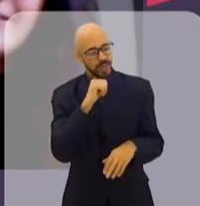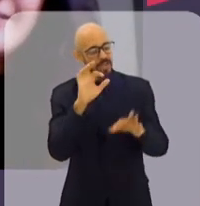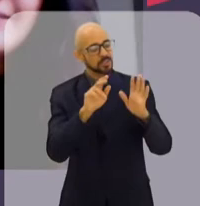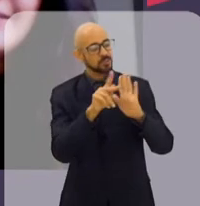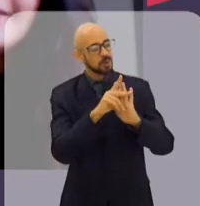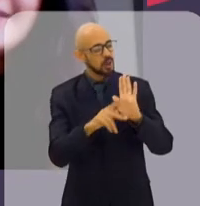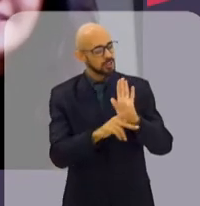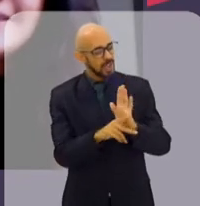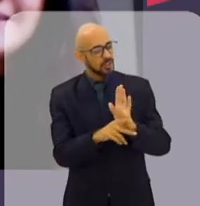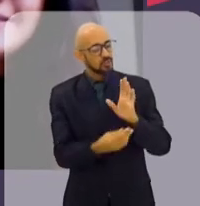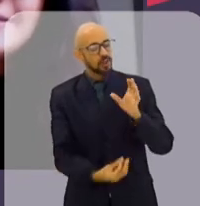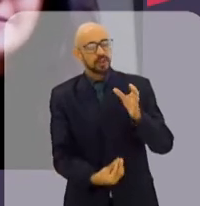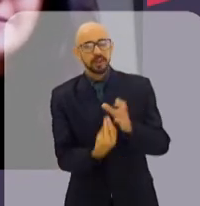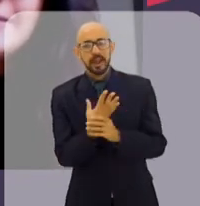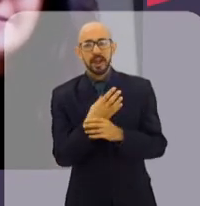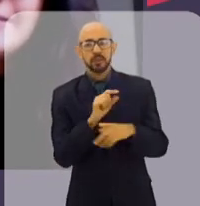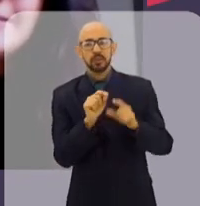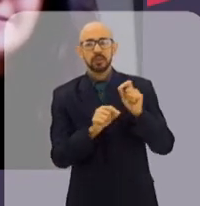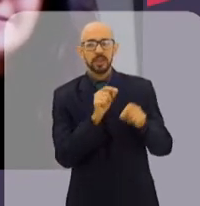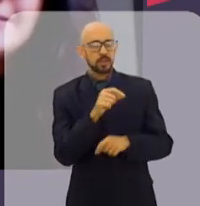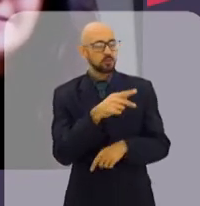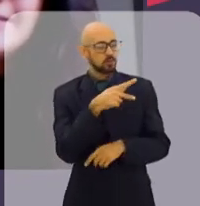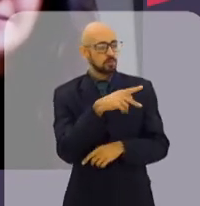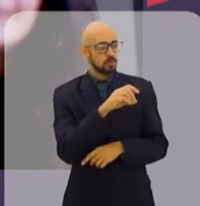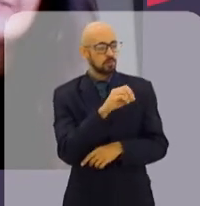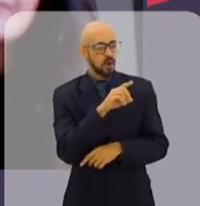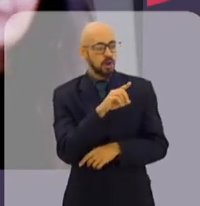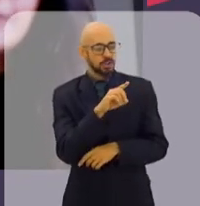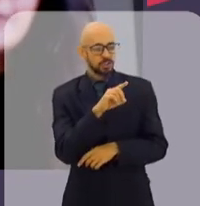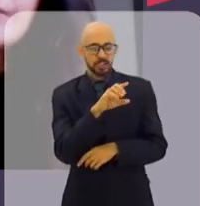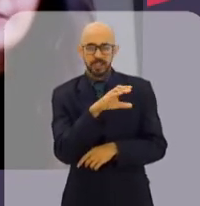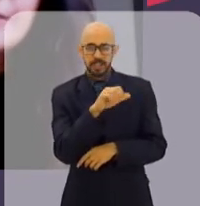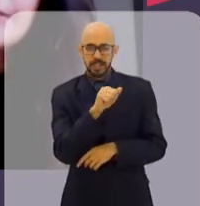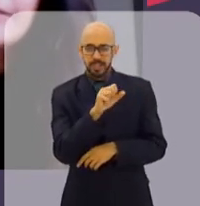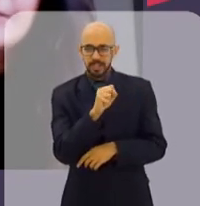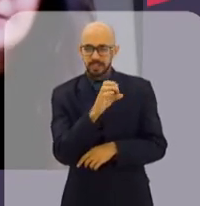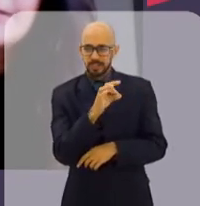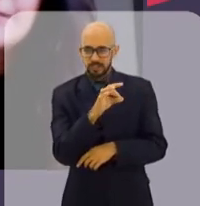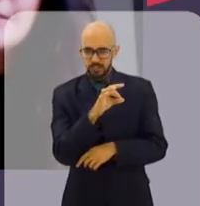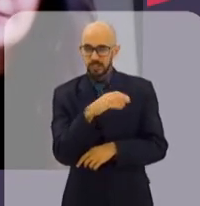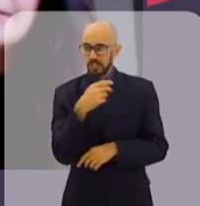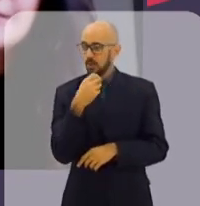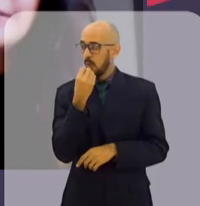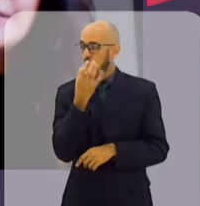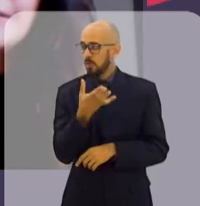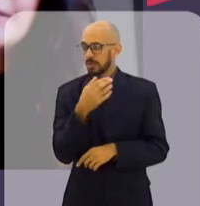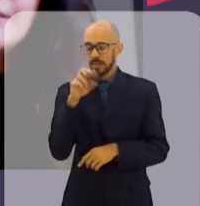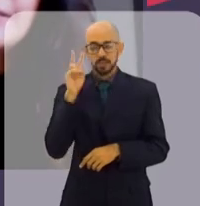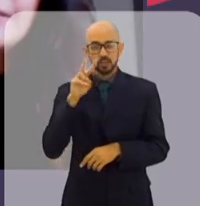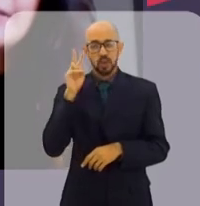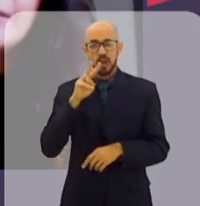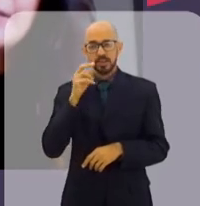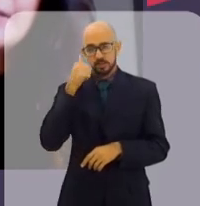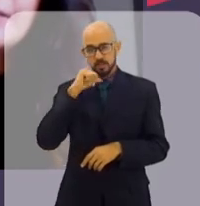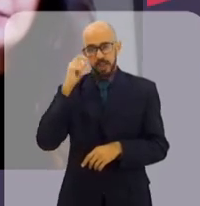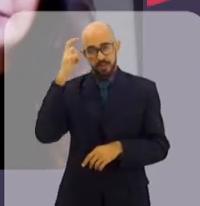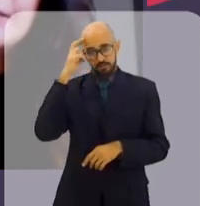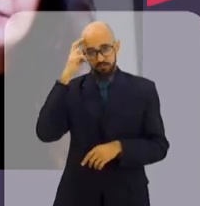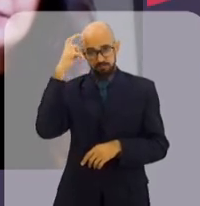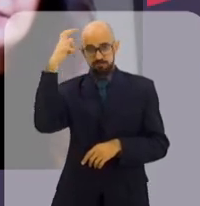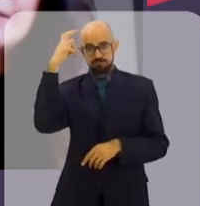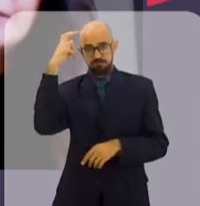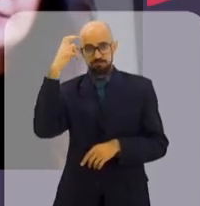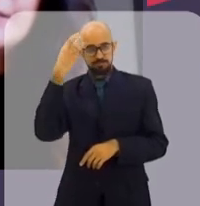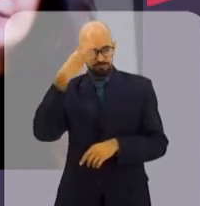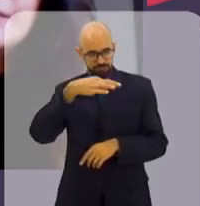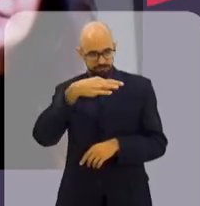Mulheres surgiu a partir de um podcast, né? Que conta a história de mulheres intelectuais. Mas o